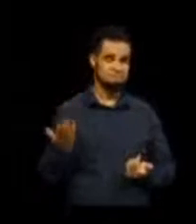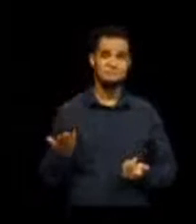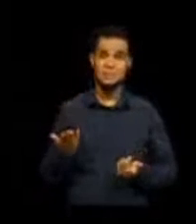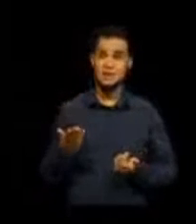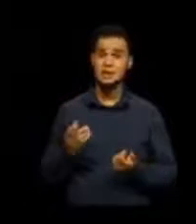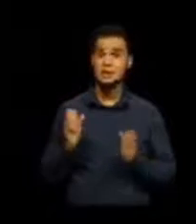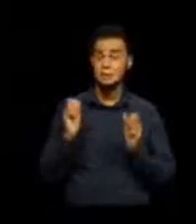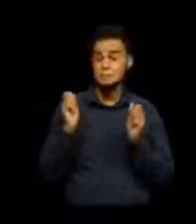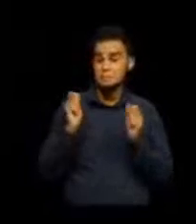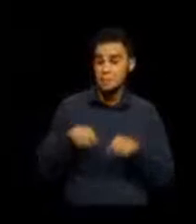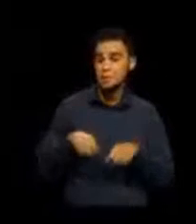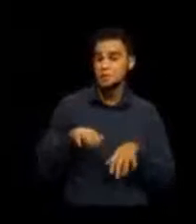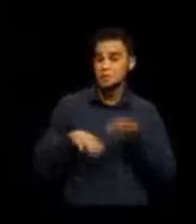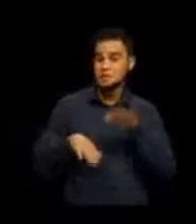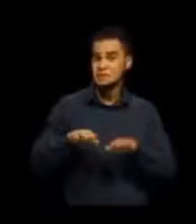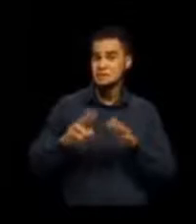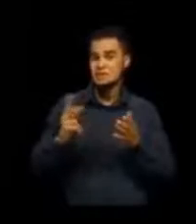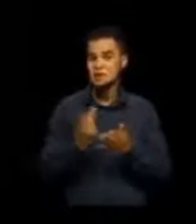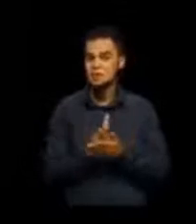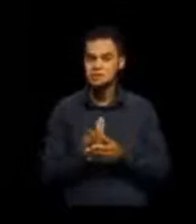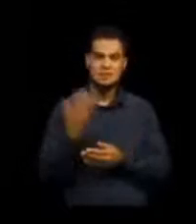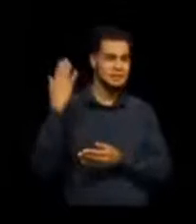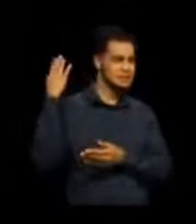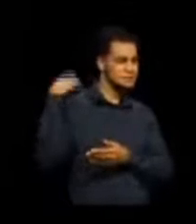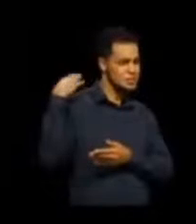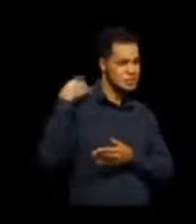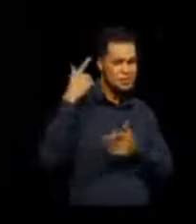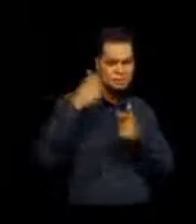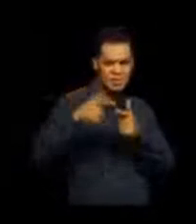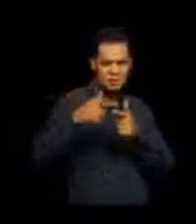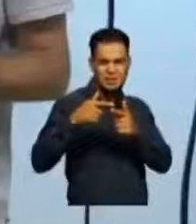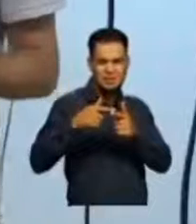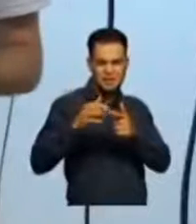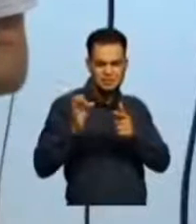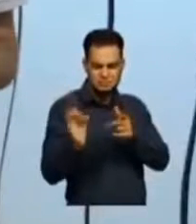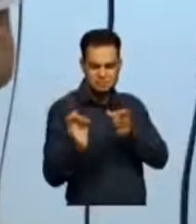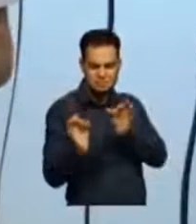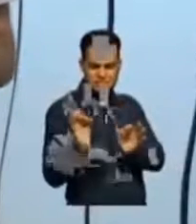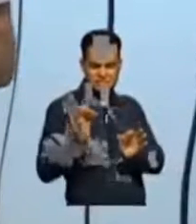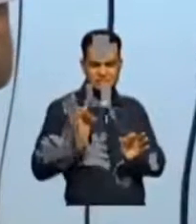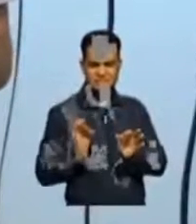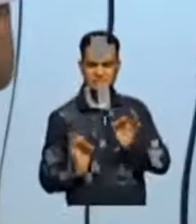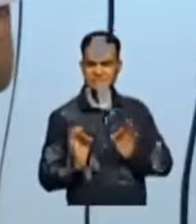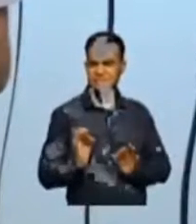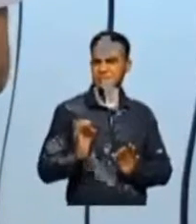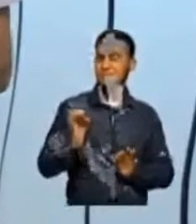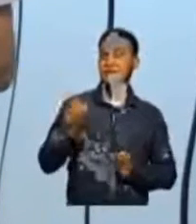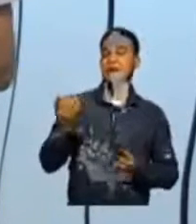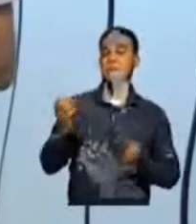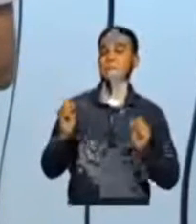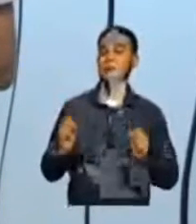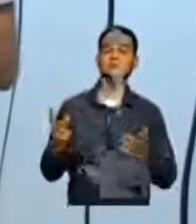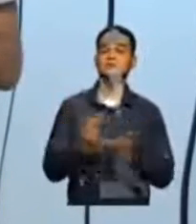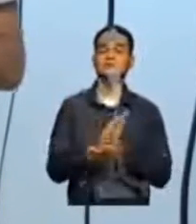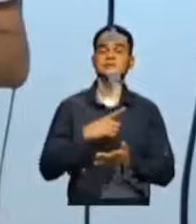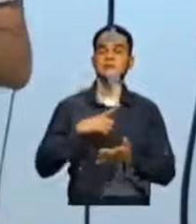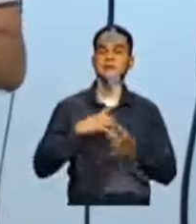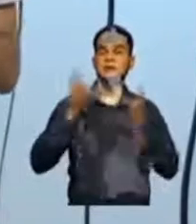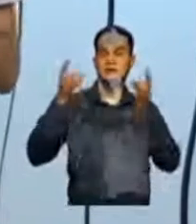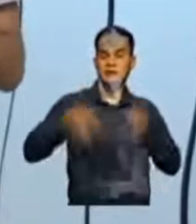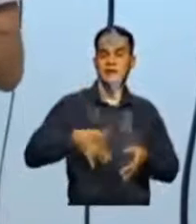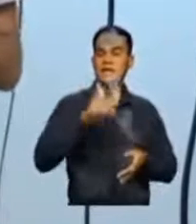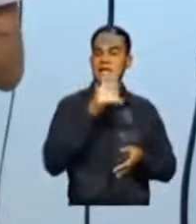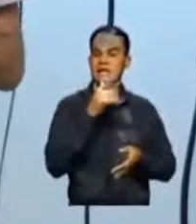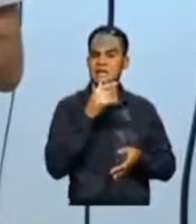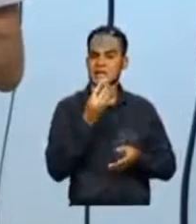grandes cavidades dentro dos pulmões. E nele pode acontecer também um acúmulo de líquido entre